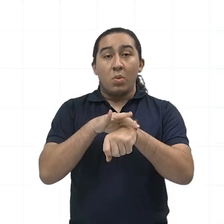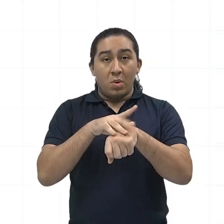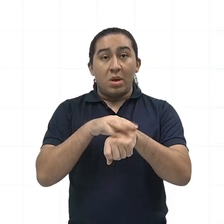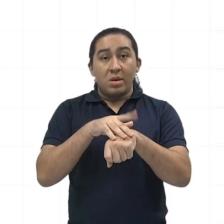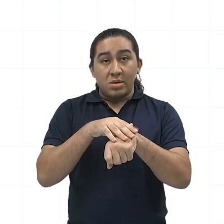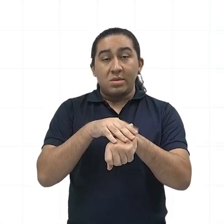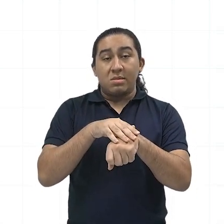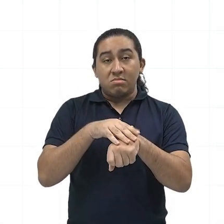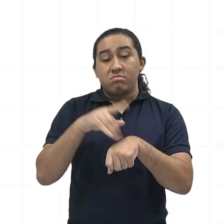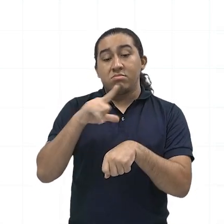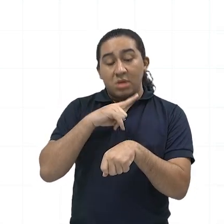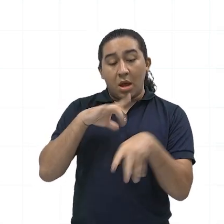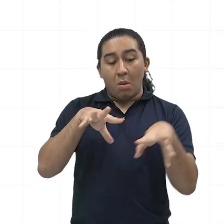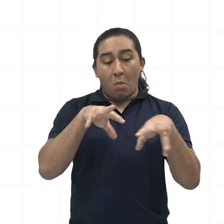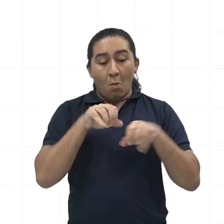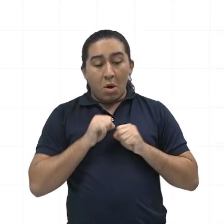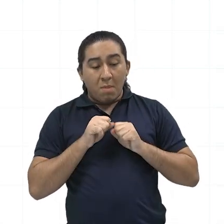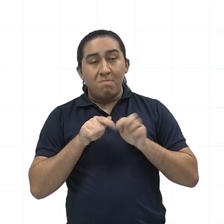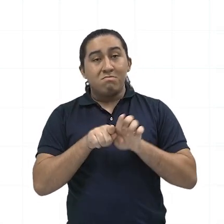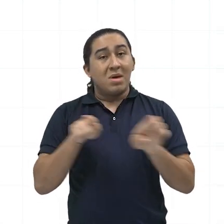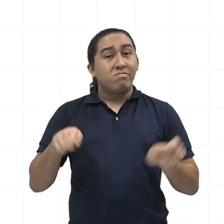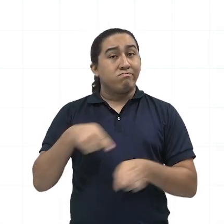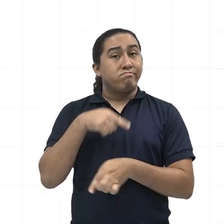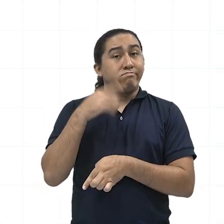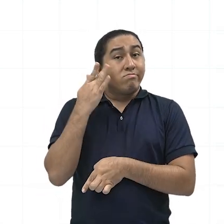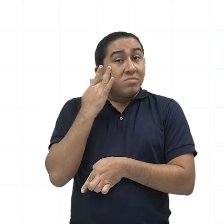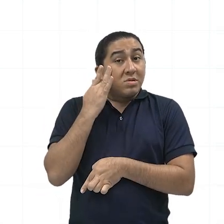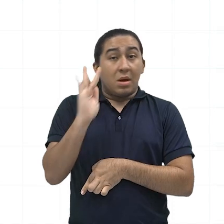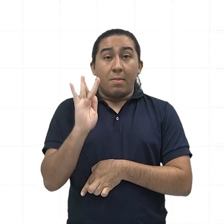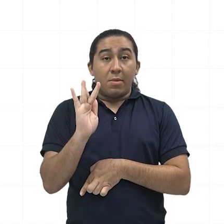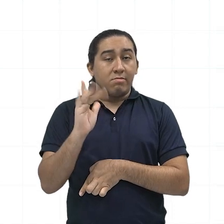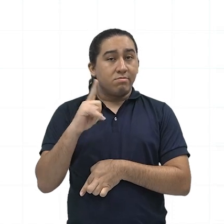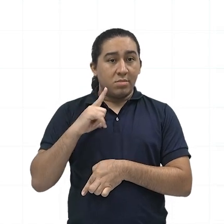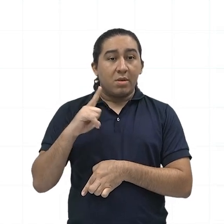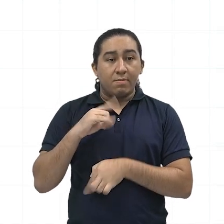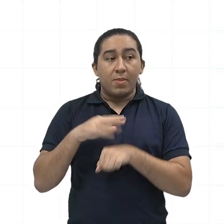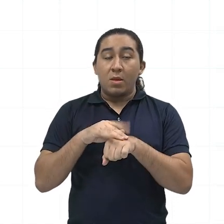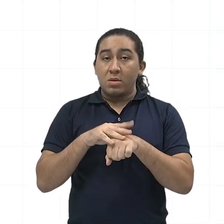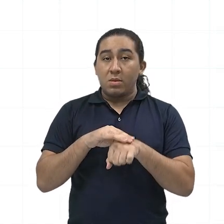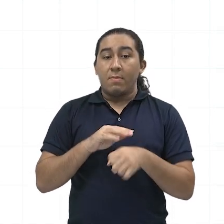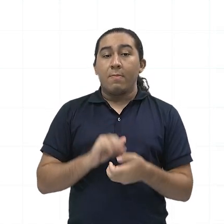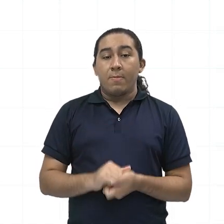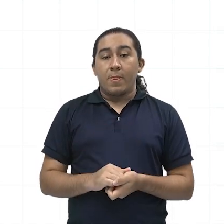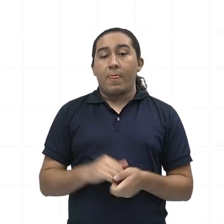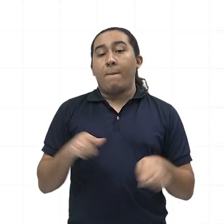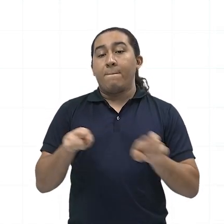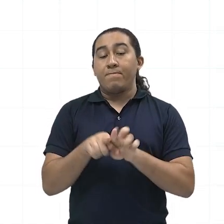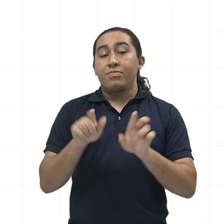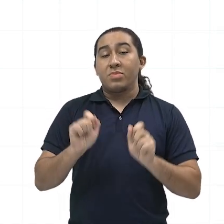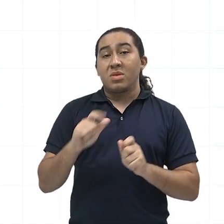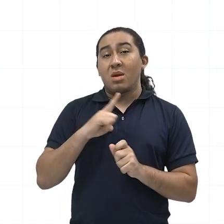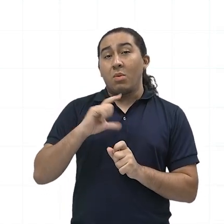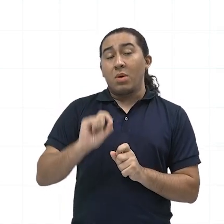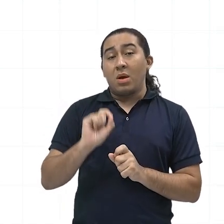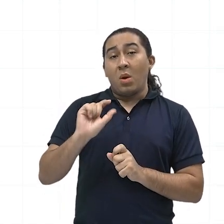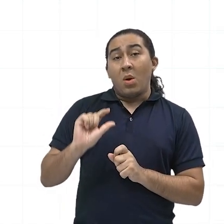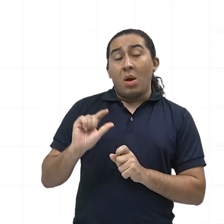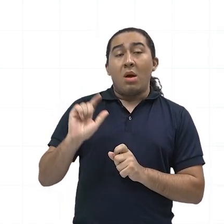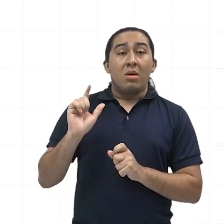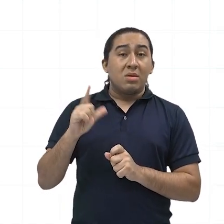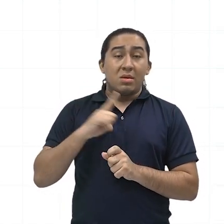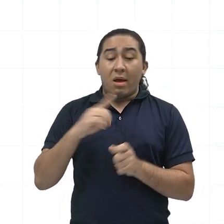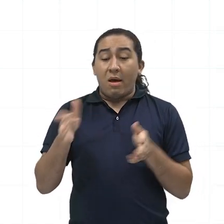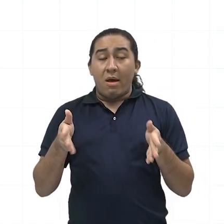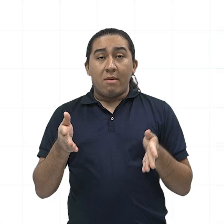tenham contato com essa infecção, mas não saibam que estão contaminados, né? E eles podem passar, às vezes, até a vida